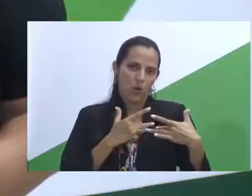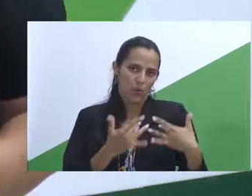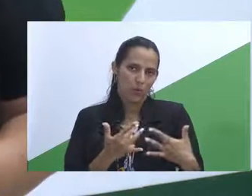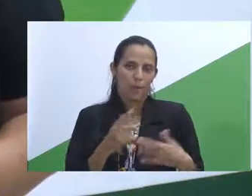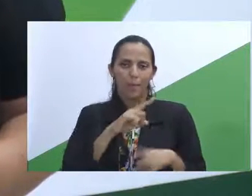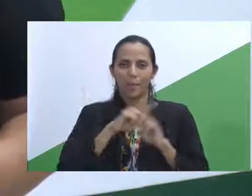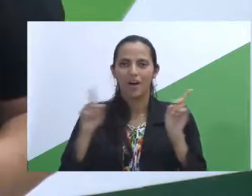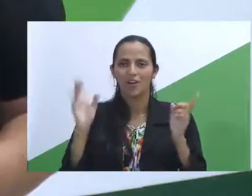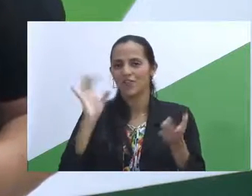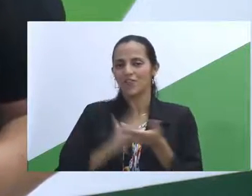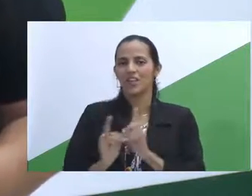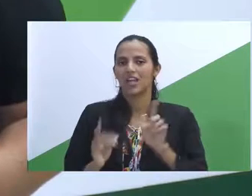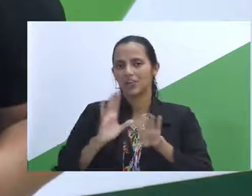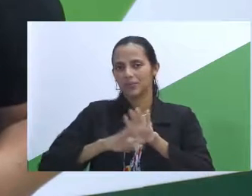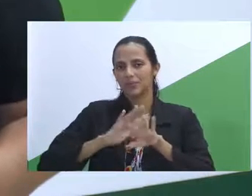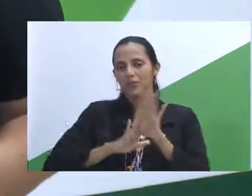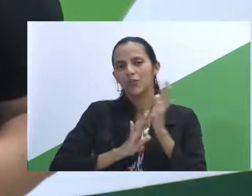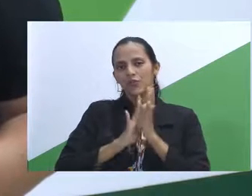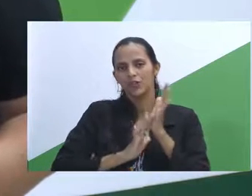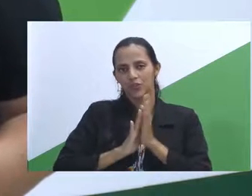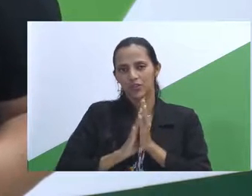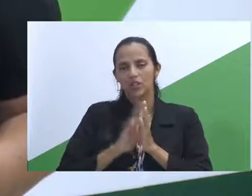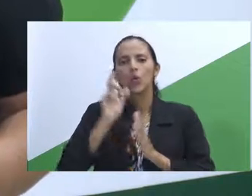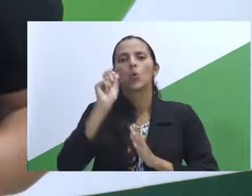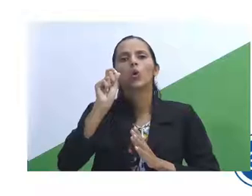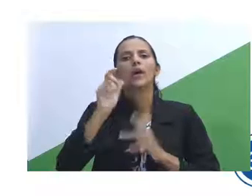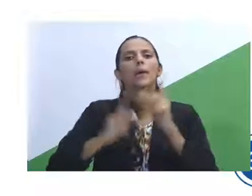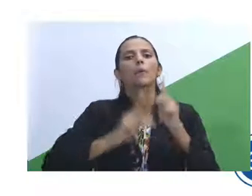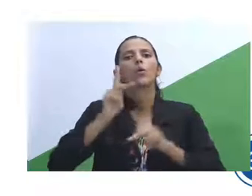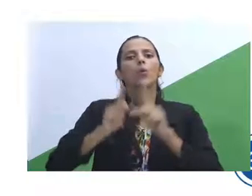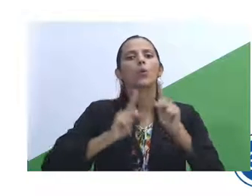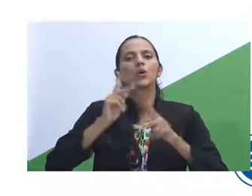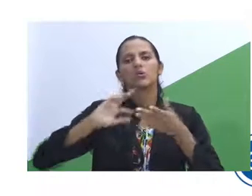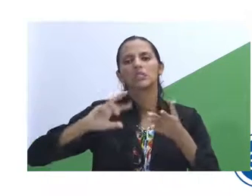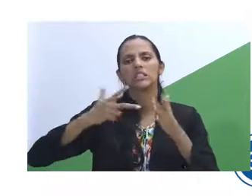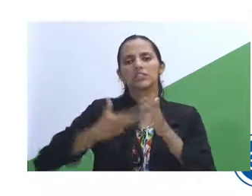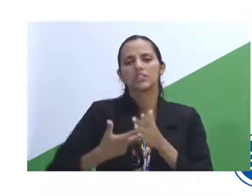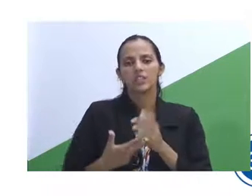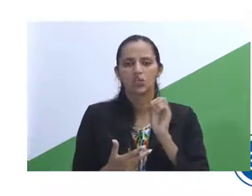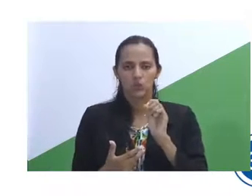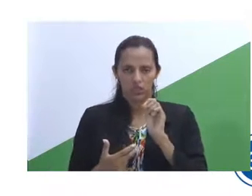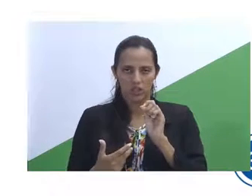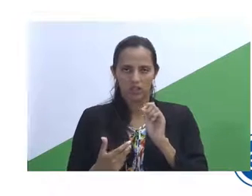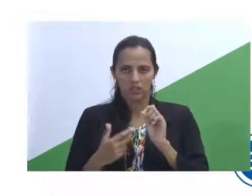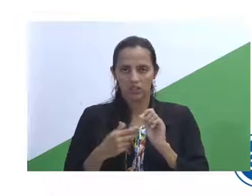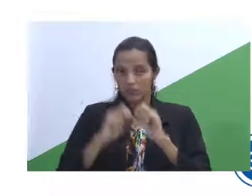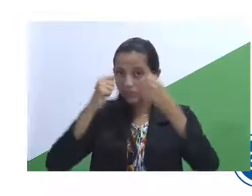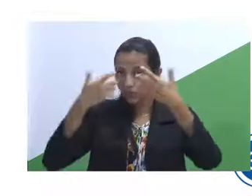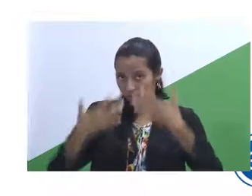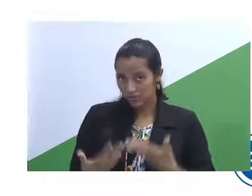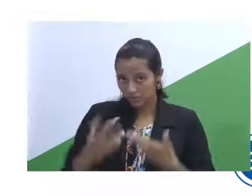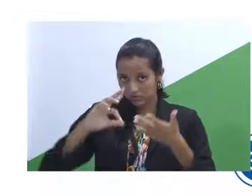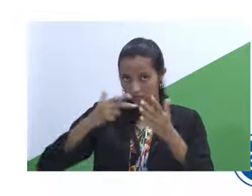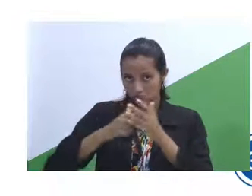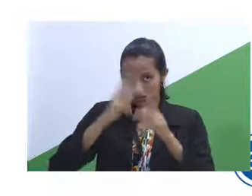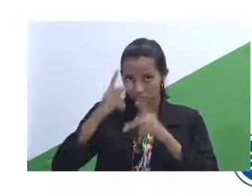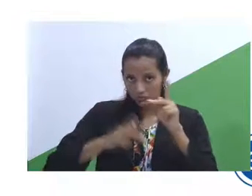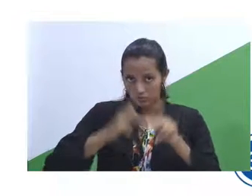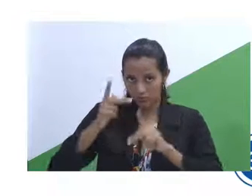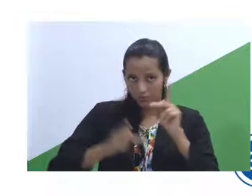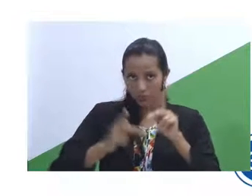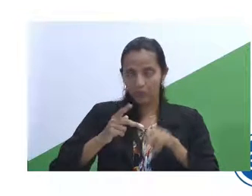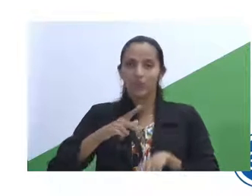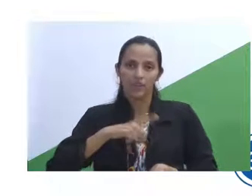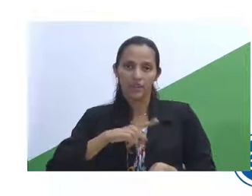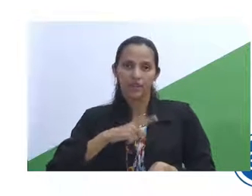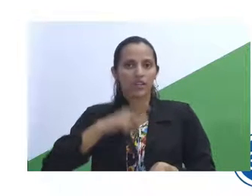caracterizar o que que era, então, o populismo, tá? Então, populismo, acompanha aí comigo. Segundo historiadores, o Francisco